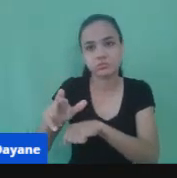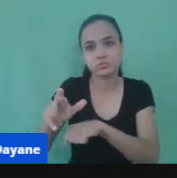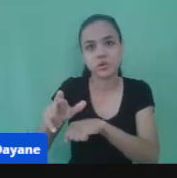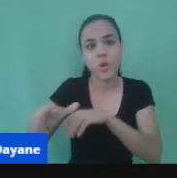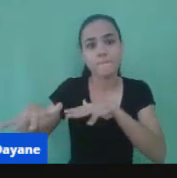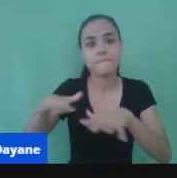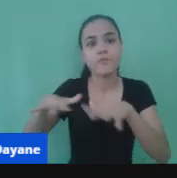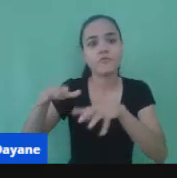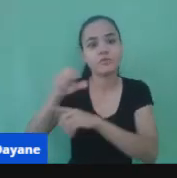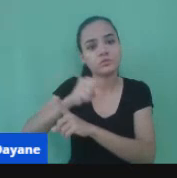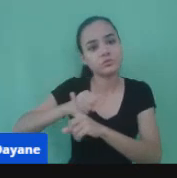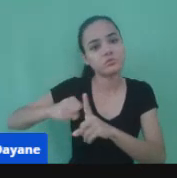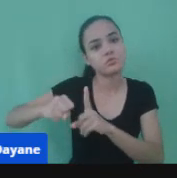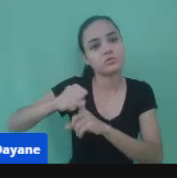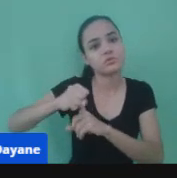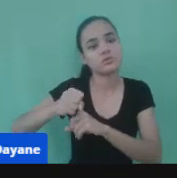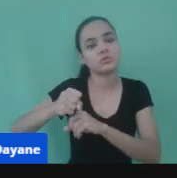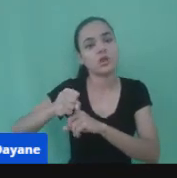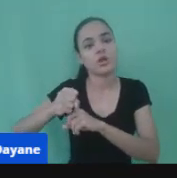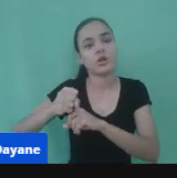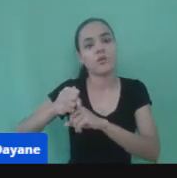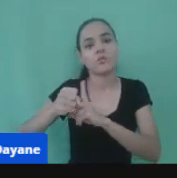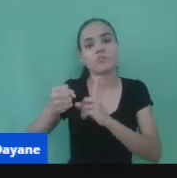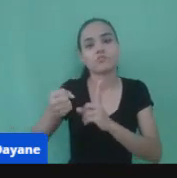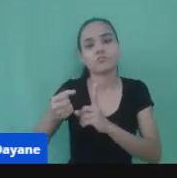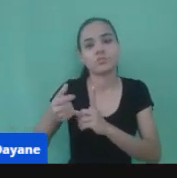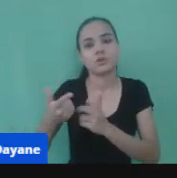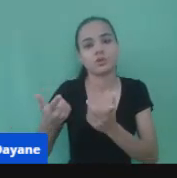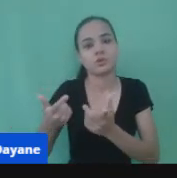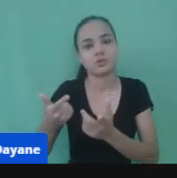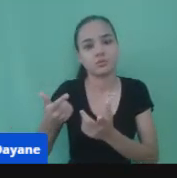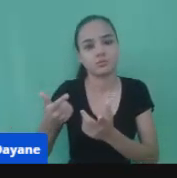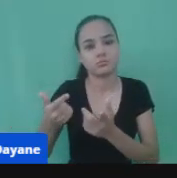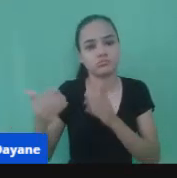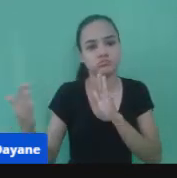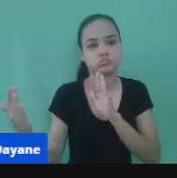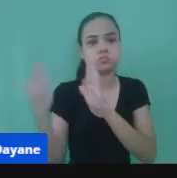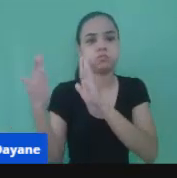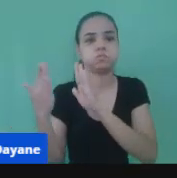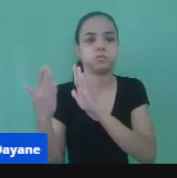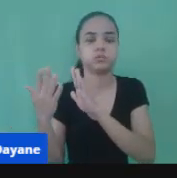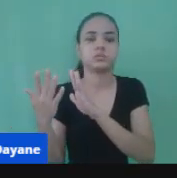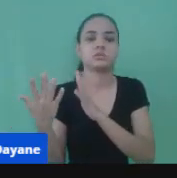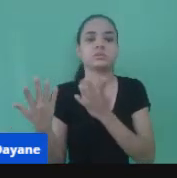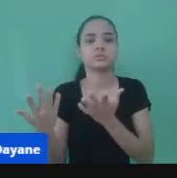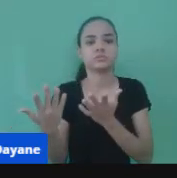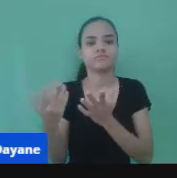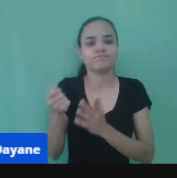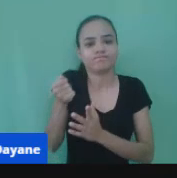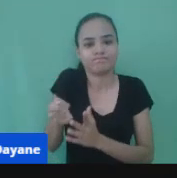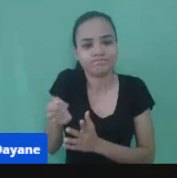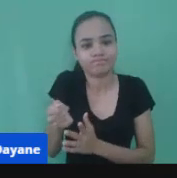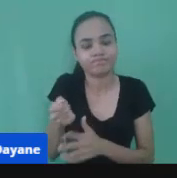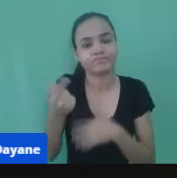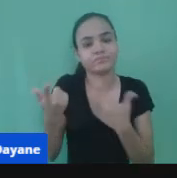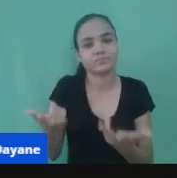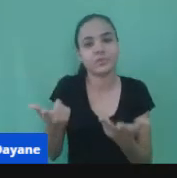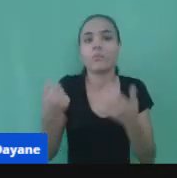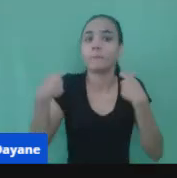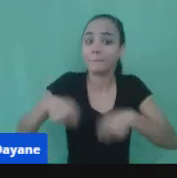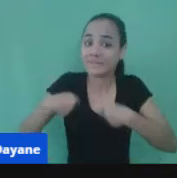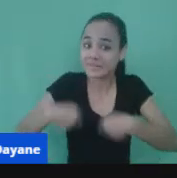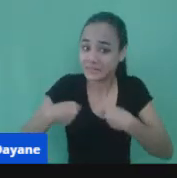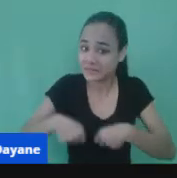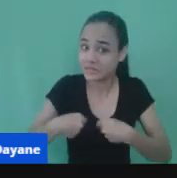que olhar e falar assim, não, esses problemas a gente tem que começar a tratar, porque senão não tem condições, né, da gente viver nesse planeta,